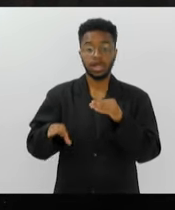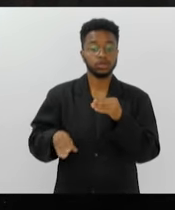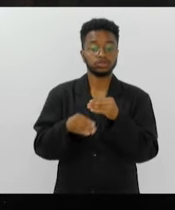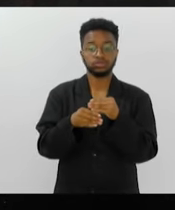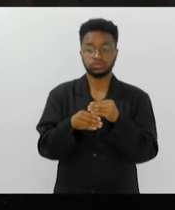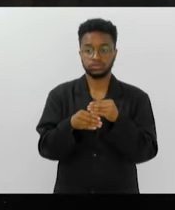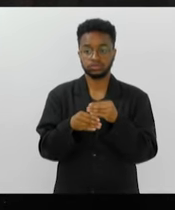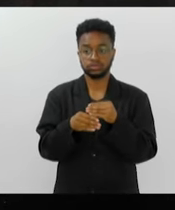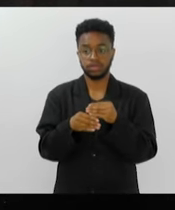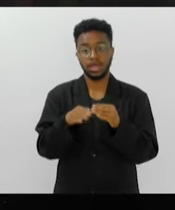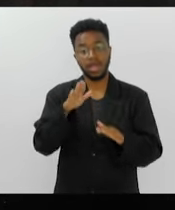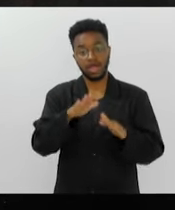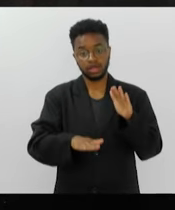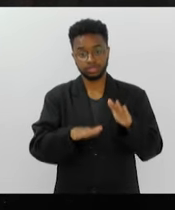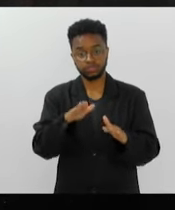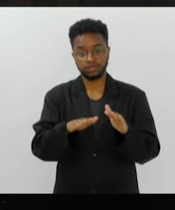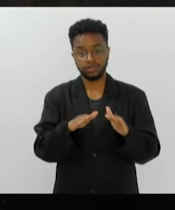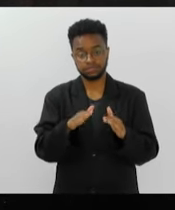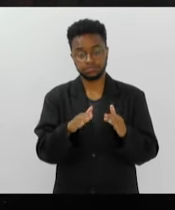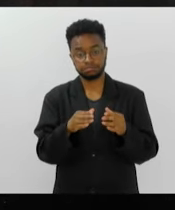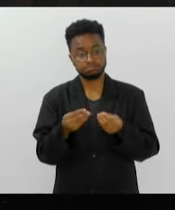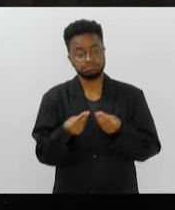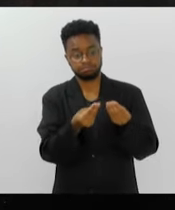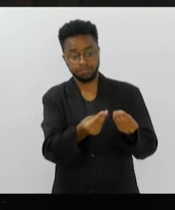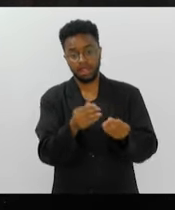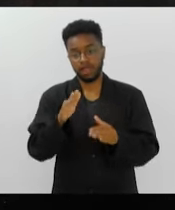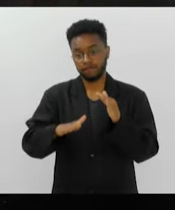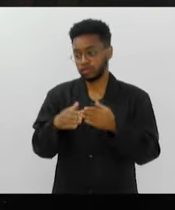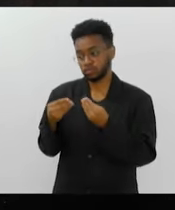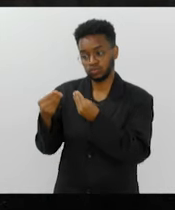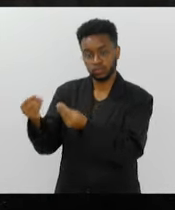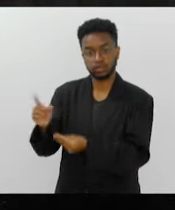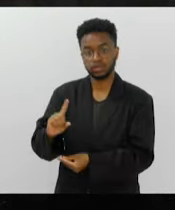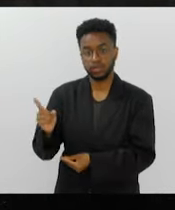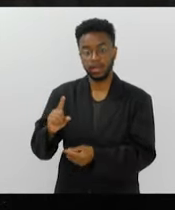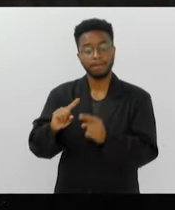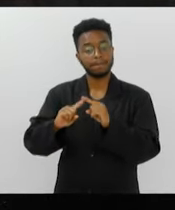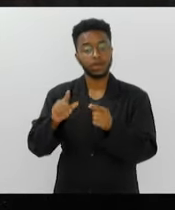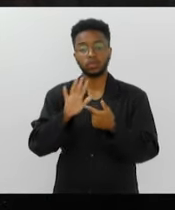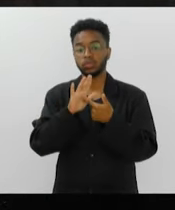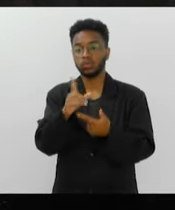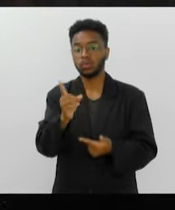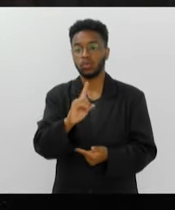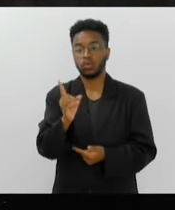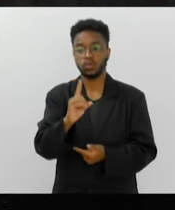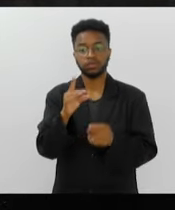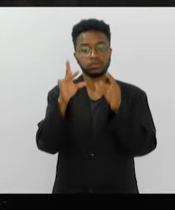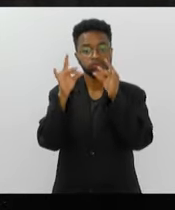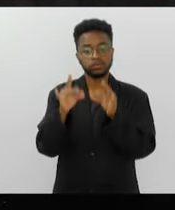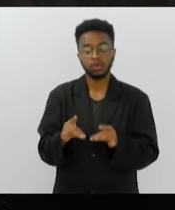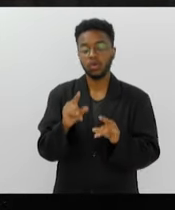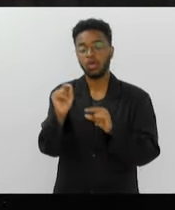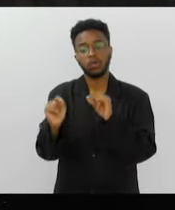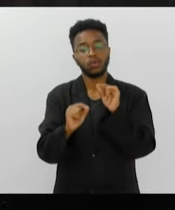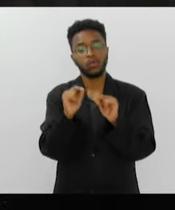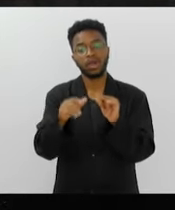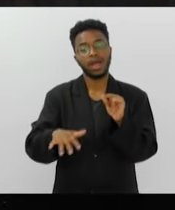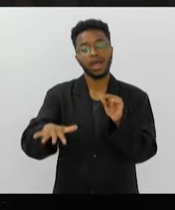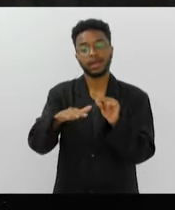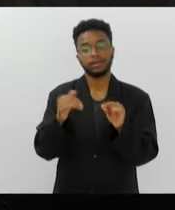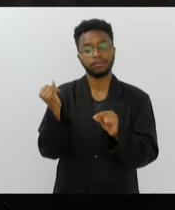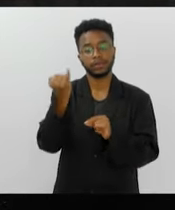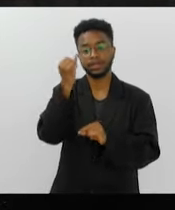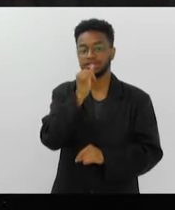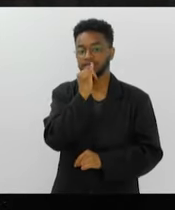ora atendida ora não atendida não descricion áreas importantíssimas como a área da